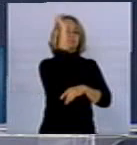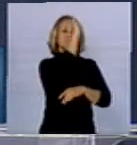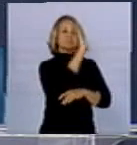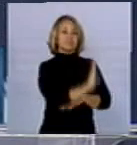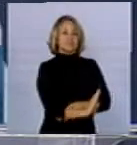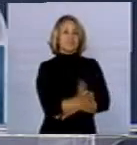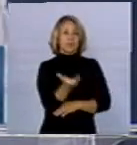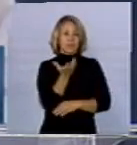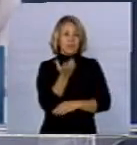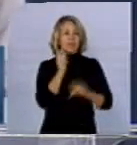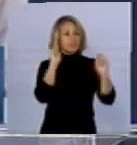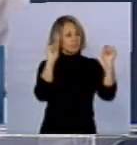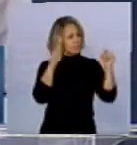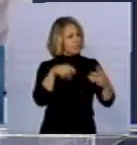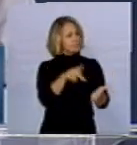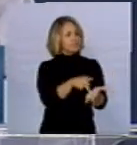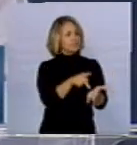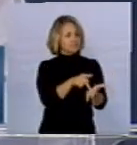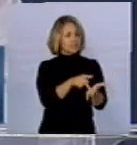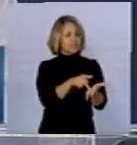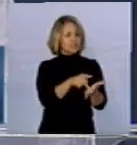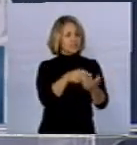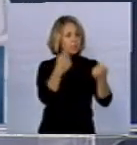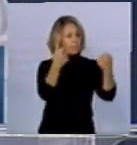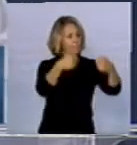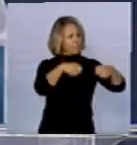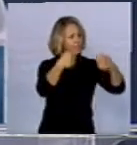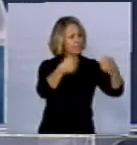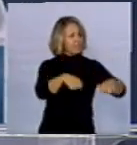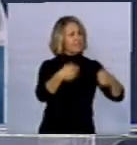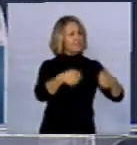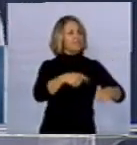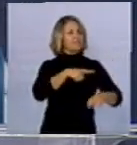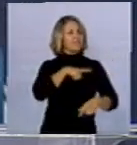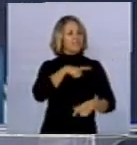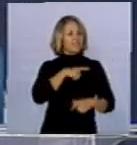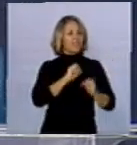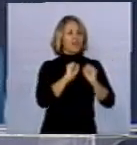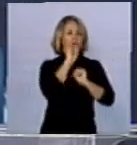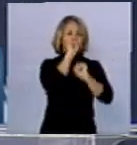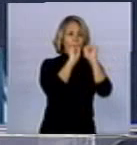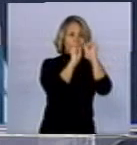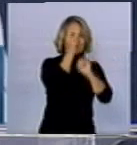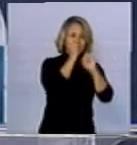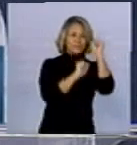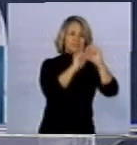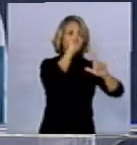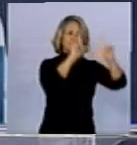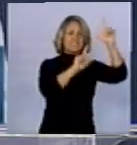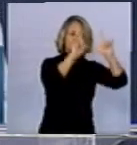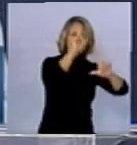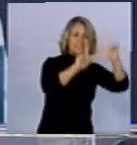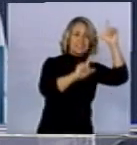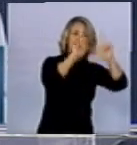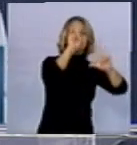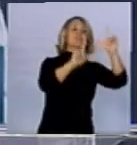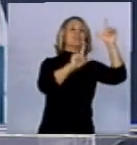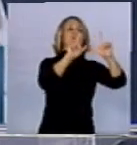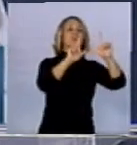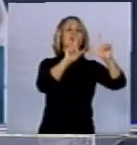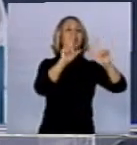quer e pode e deve ter uma indústria de cinema e audiovisual